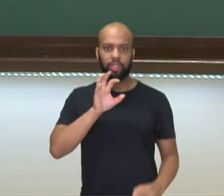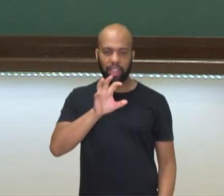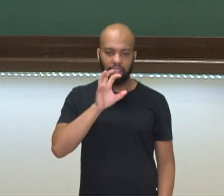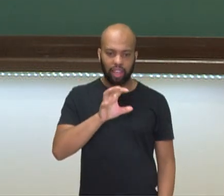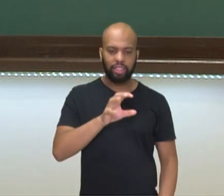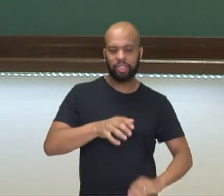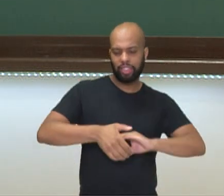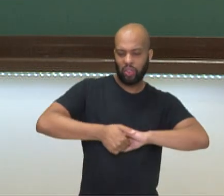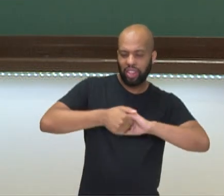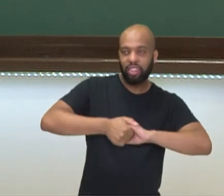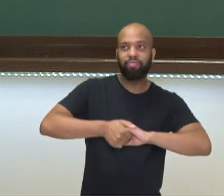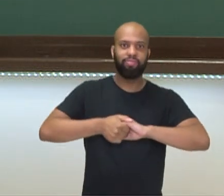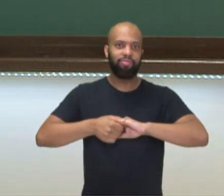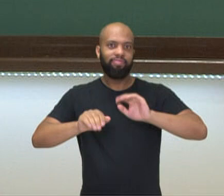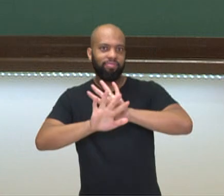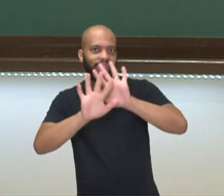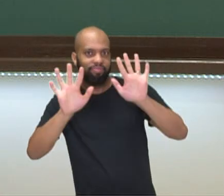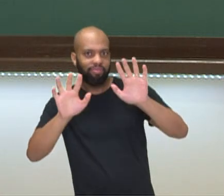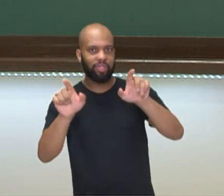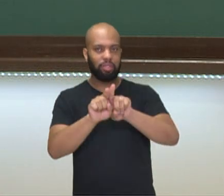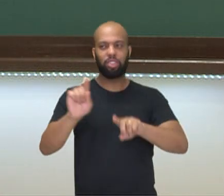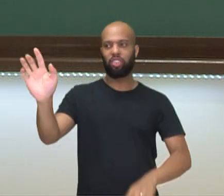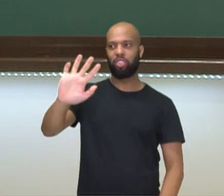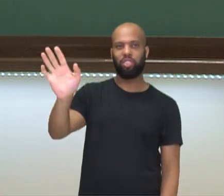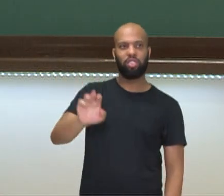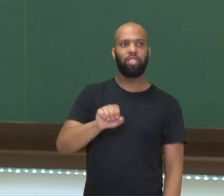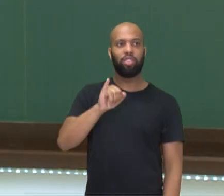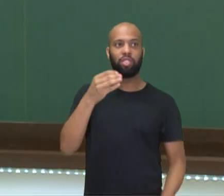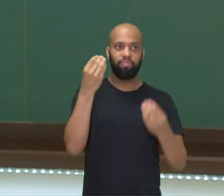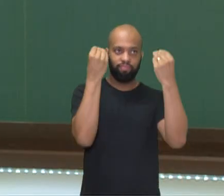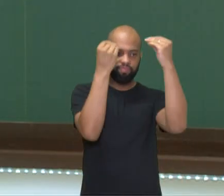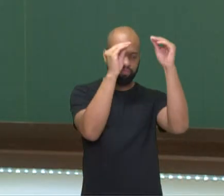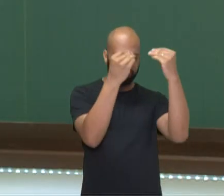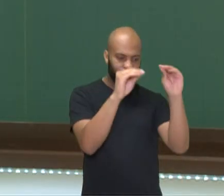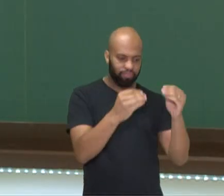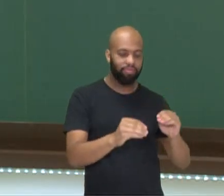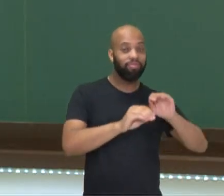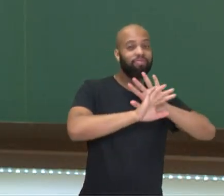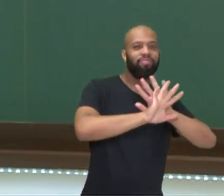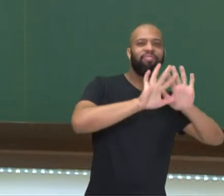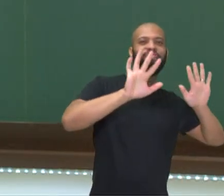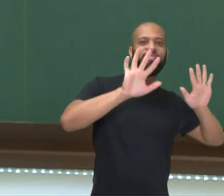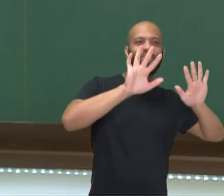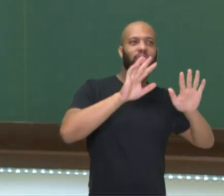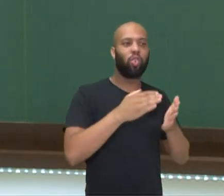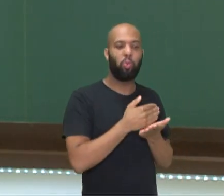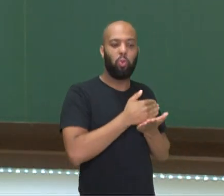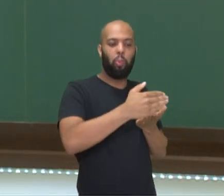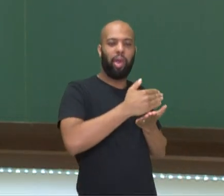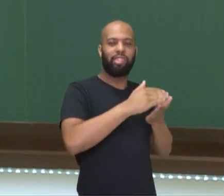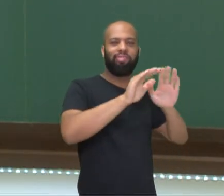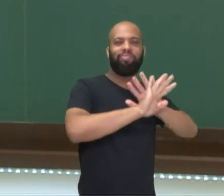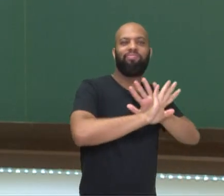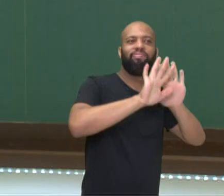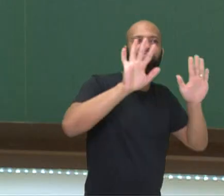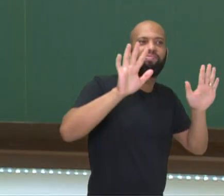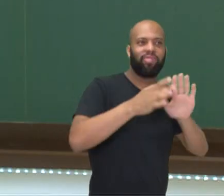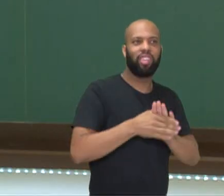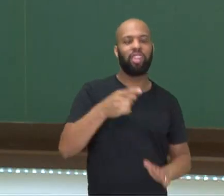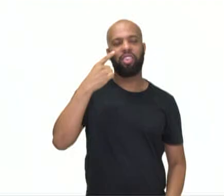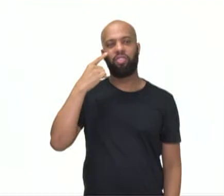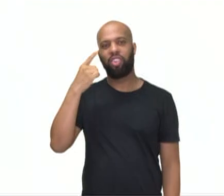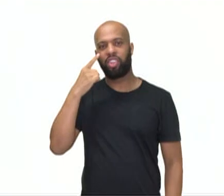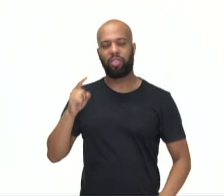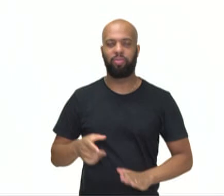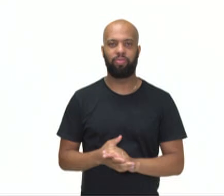e despedidas? Veja só, acertou quem colocou como saudação, ou seja, como saludo.